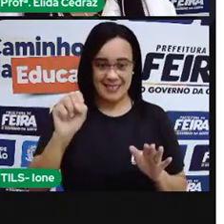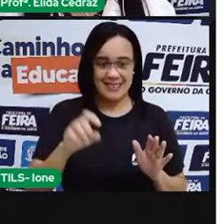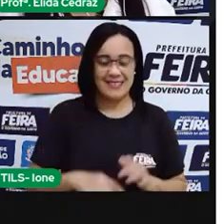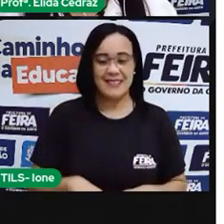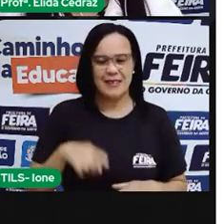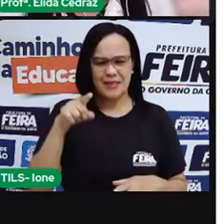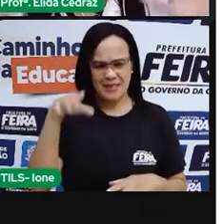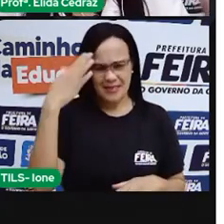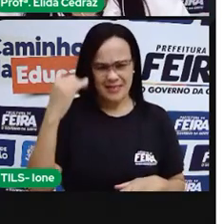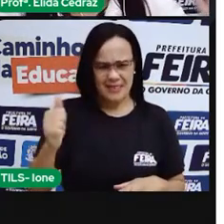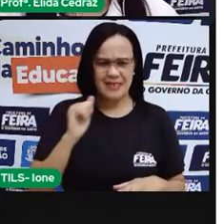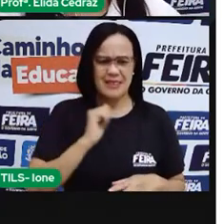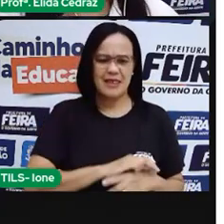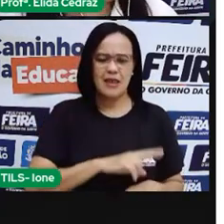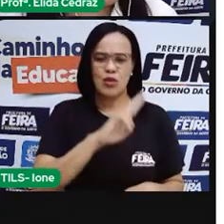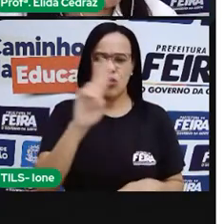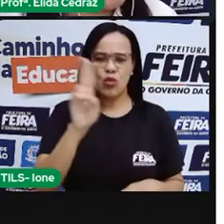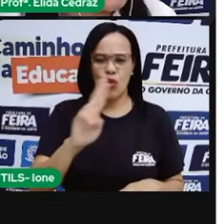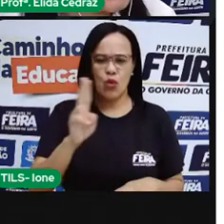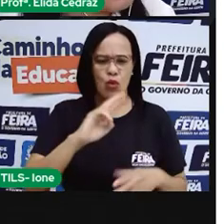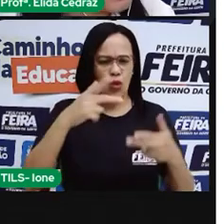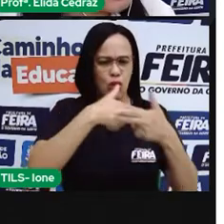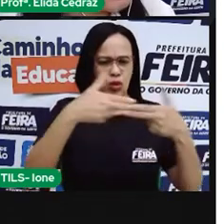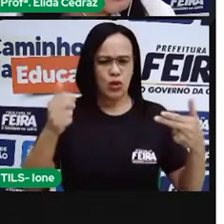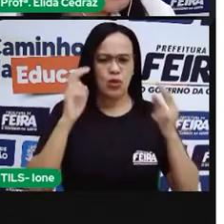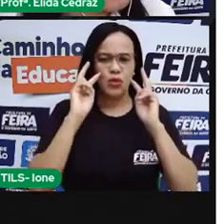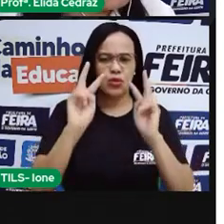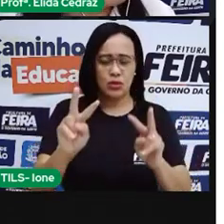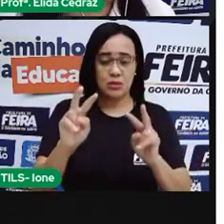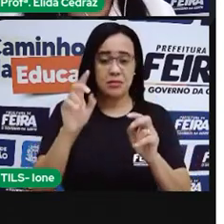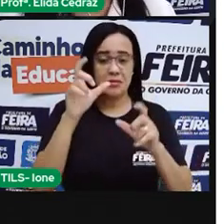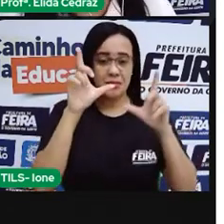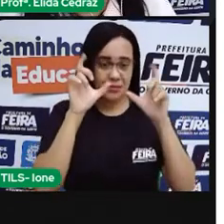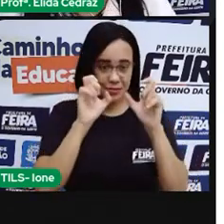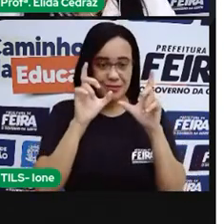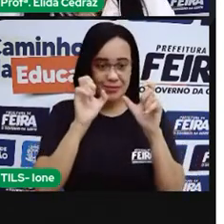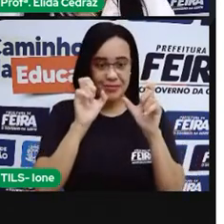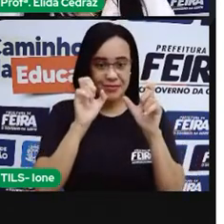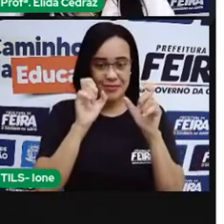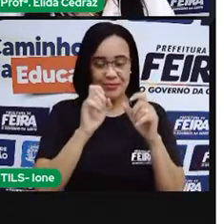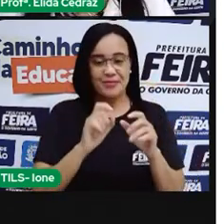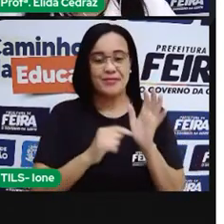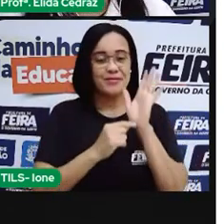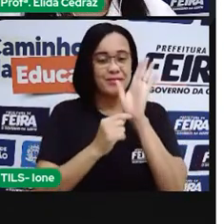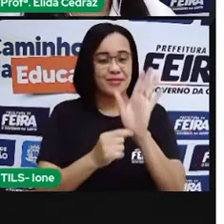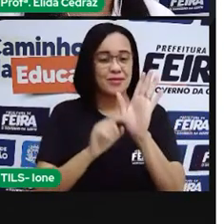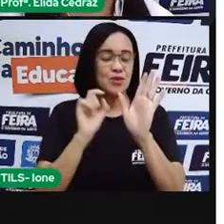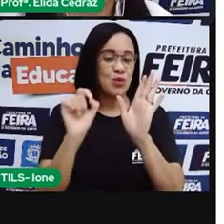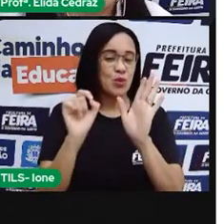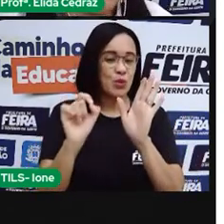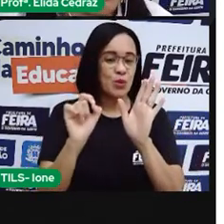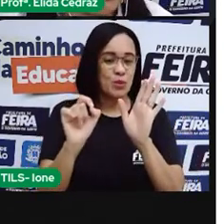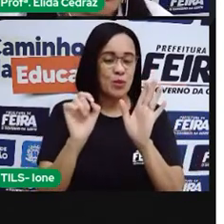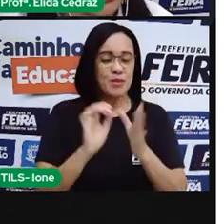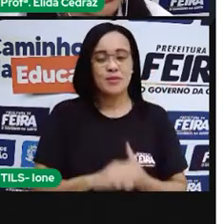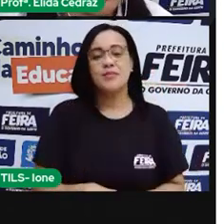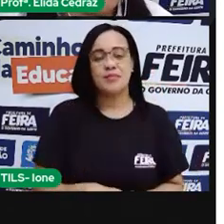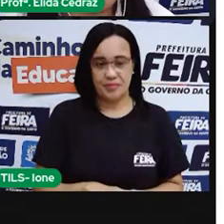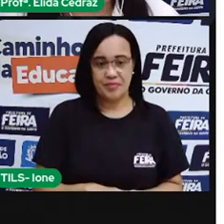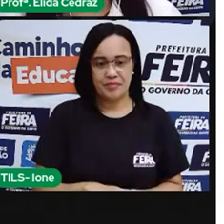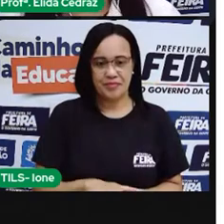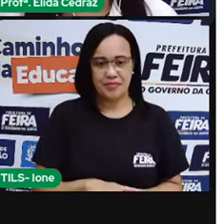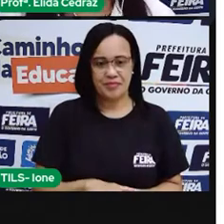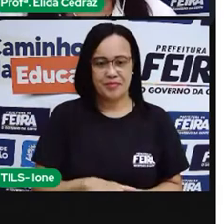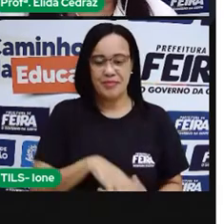Você sabe o nome desses objetos que estão aparecendo aí na tela? Muito bem. Vamos começar pelos